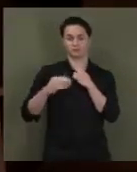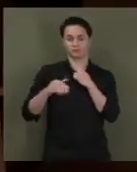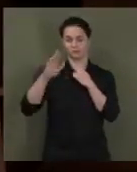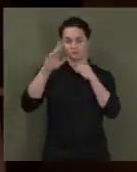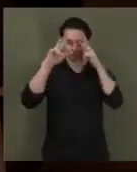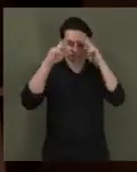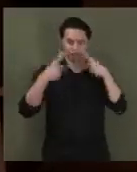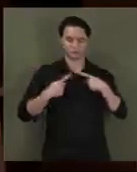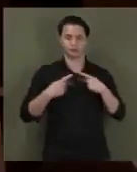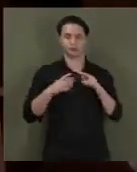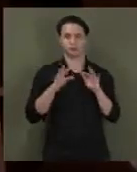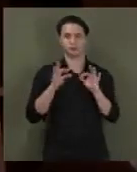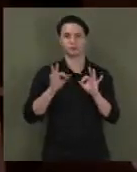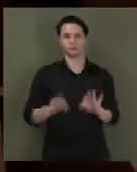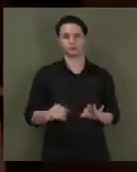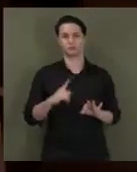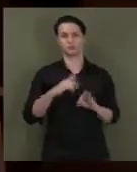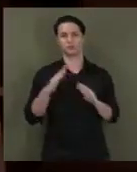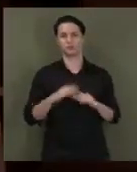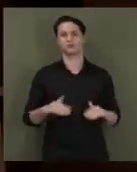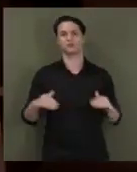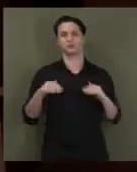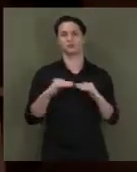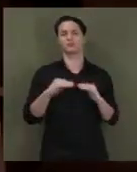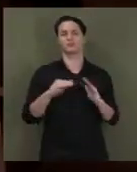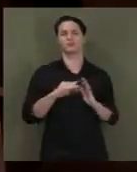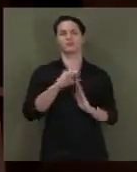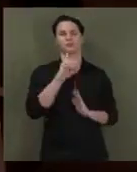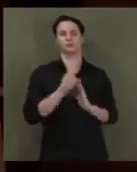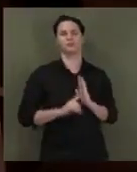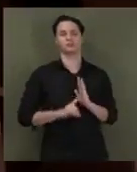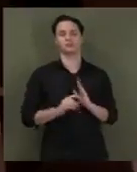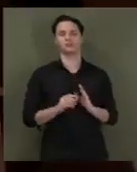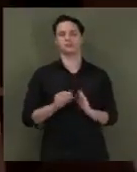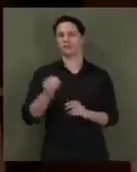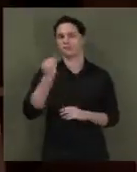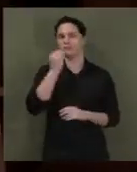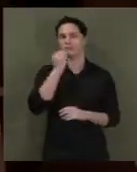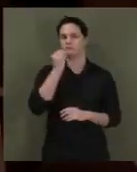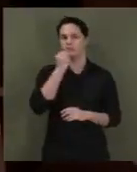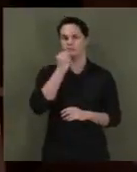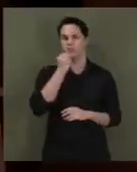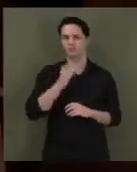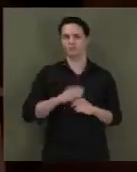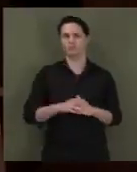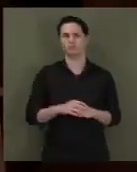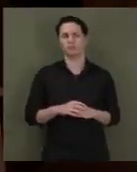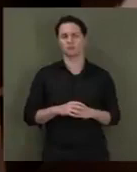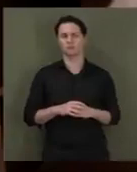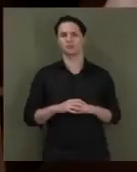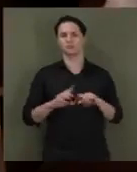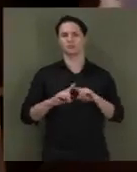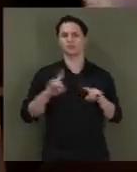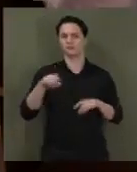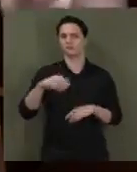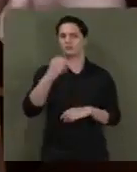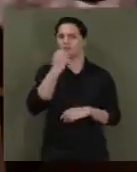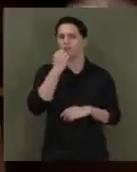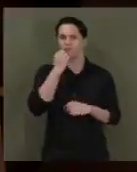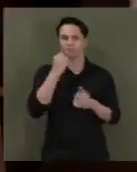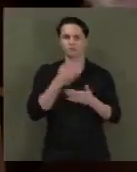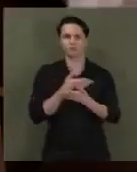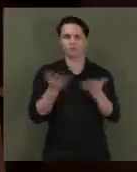justa, com igualdade de direitos e oportunidades, mas oportunidades para